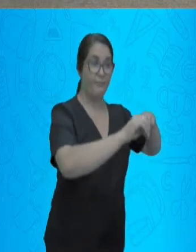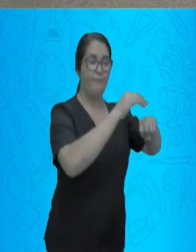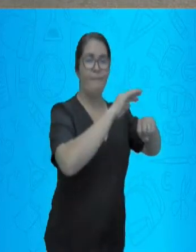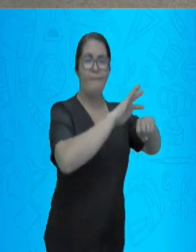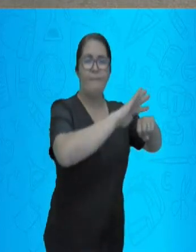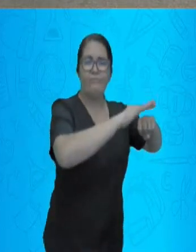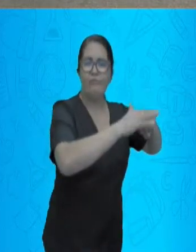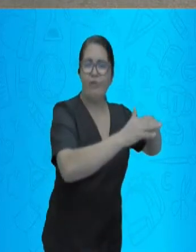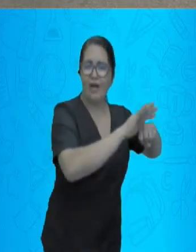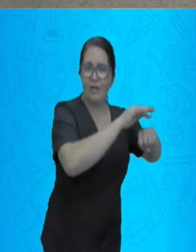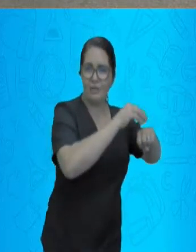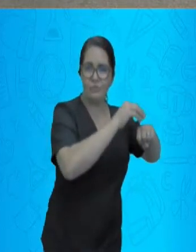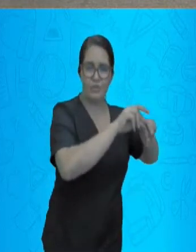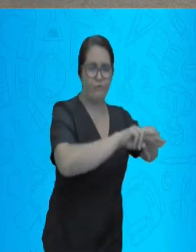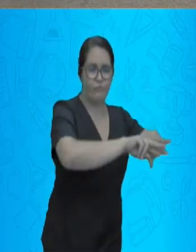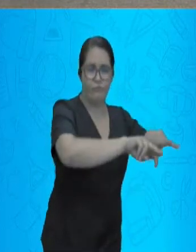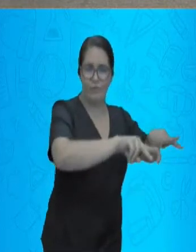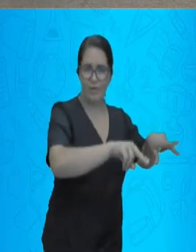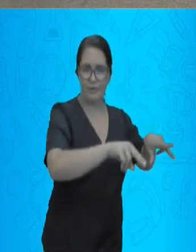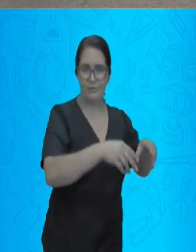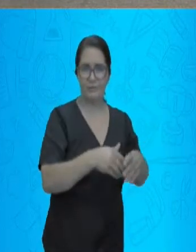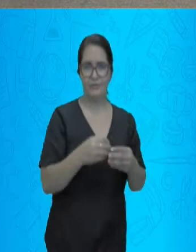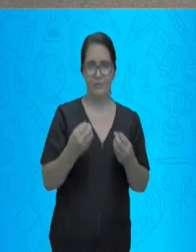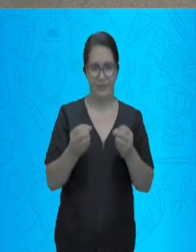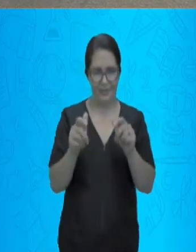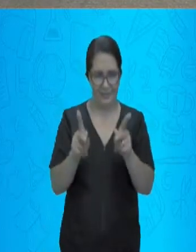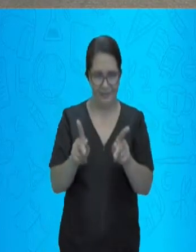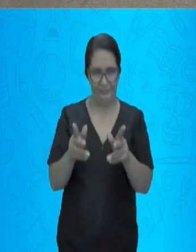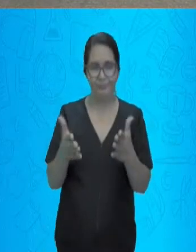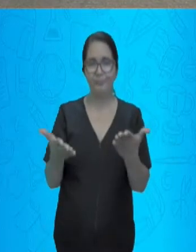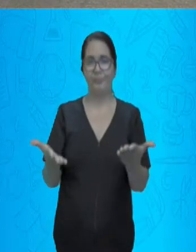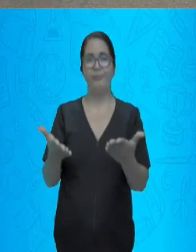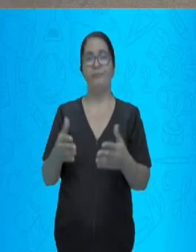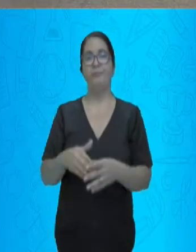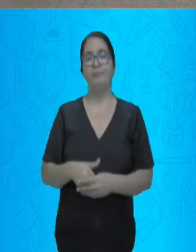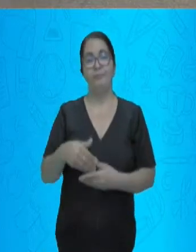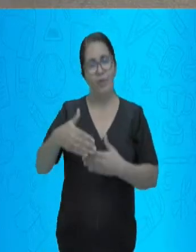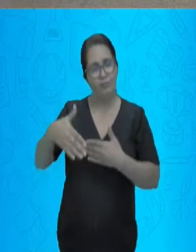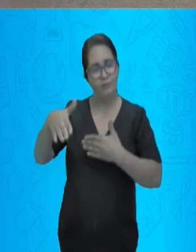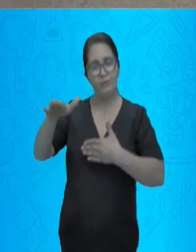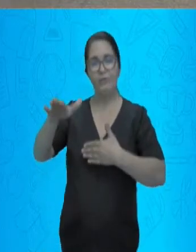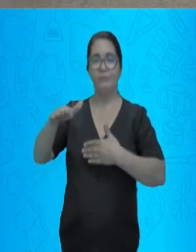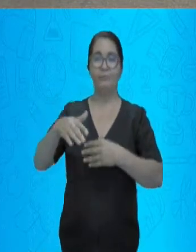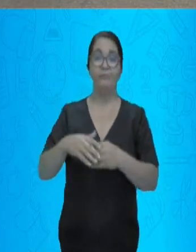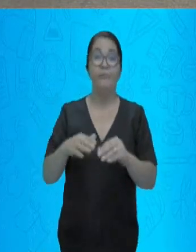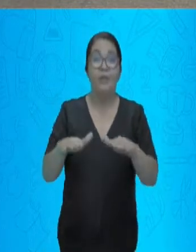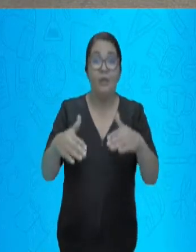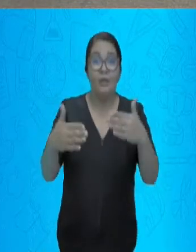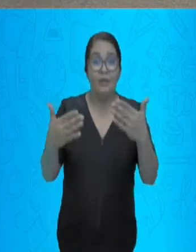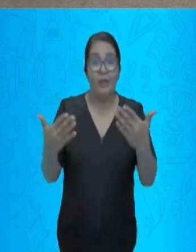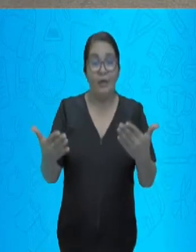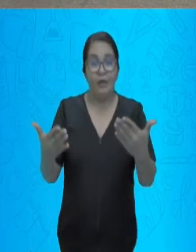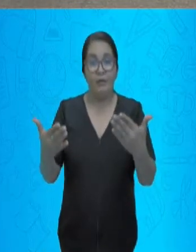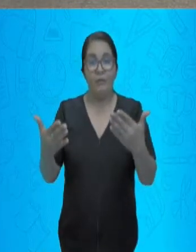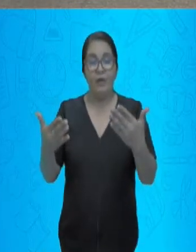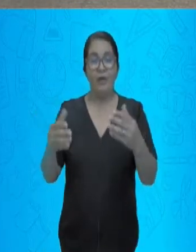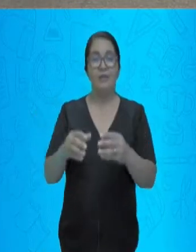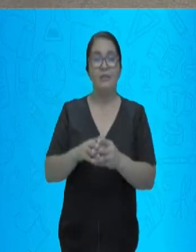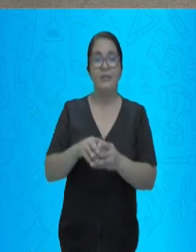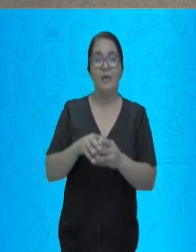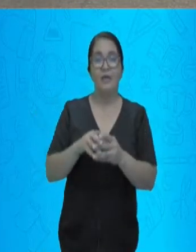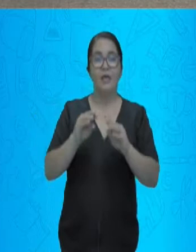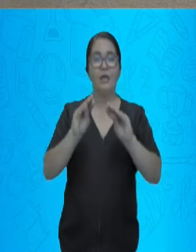químico. Tudo bem? Vamos seguir? As substâncias químicas,